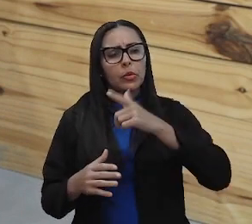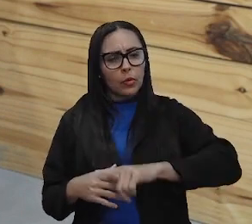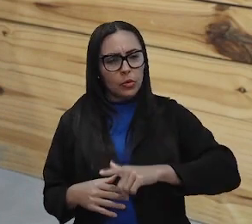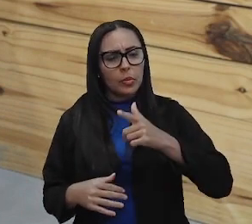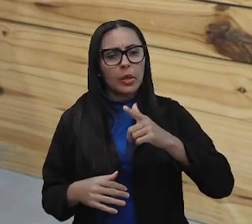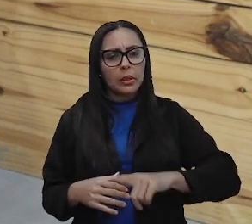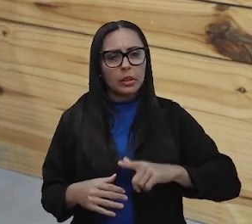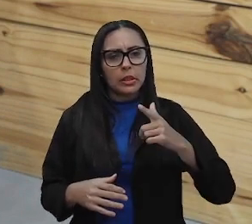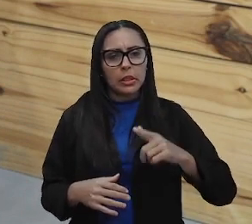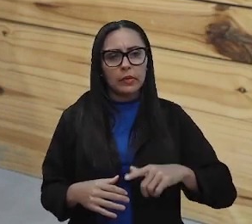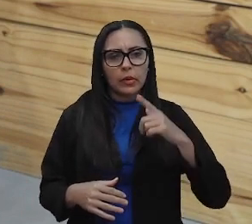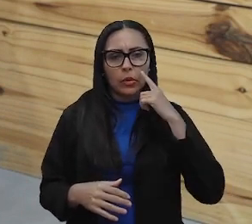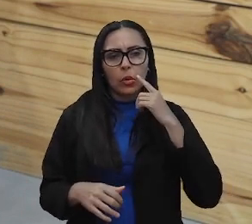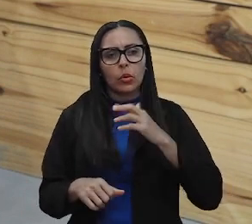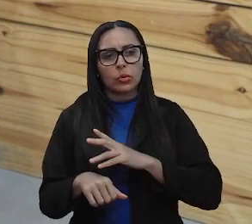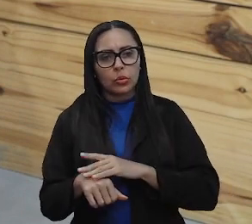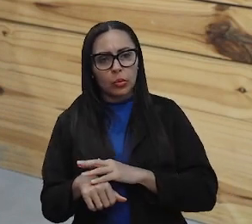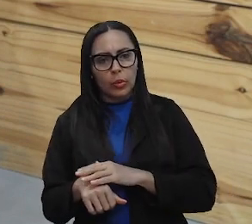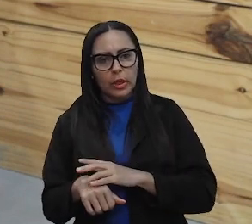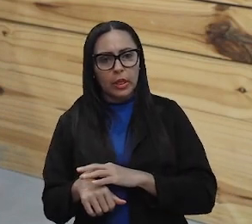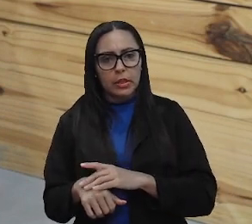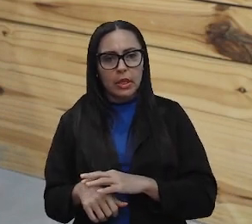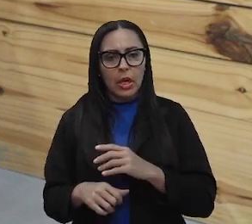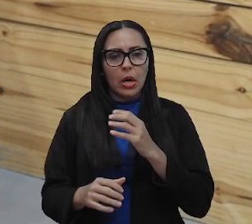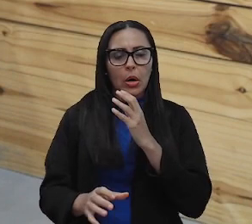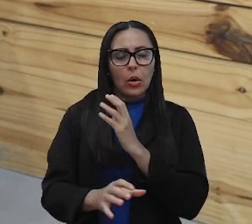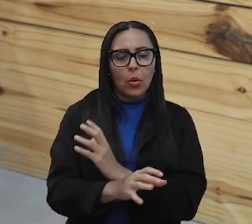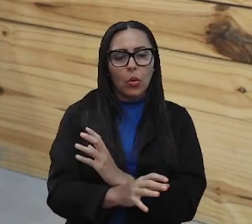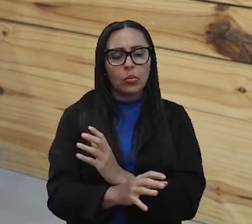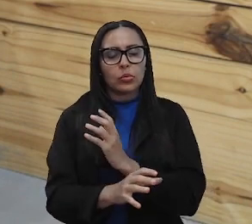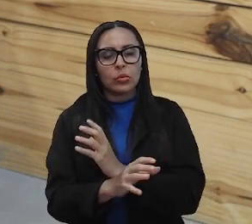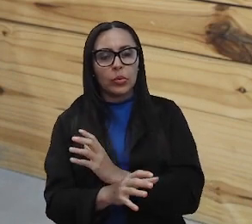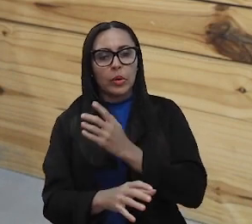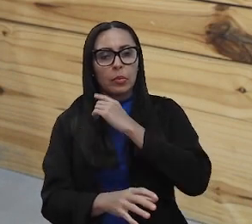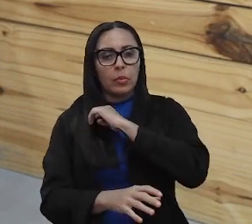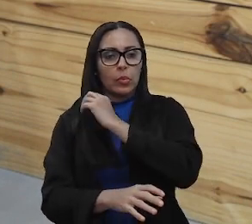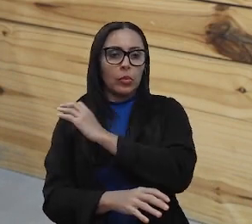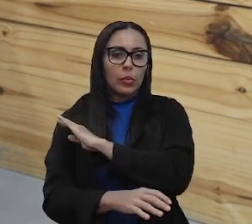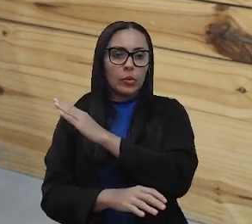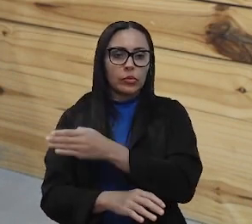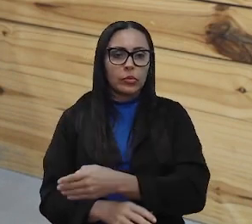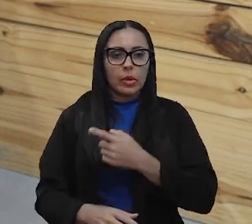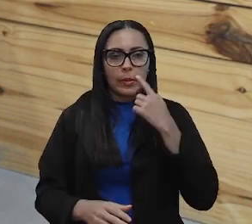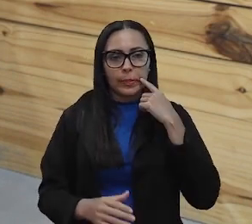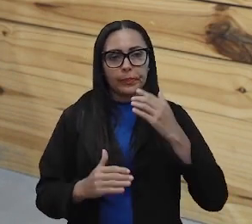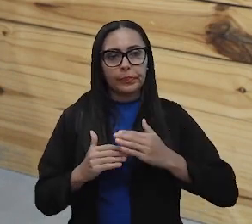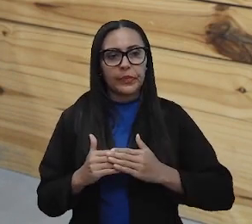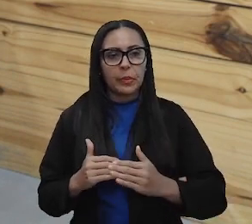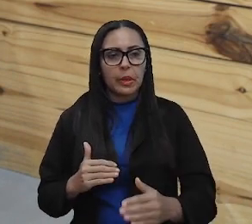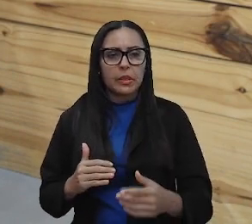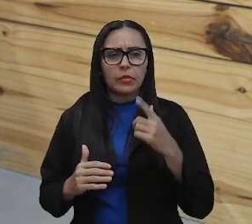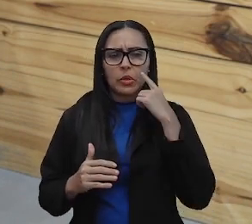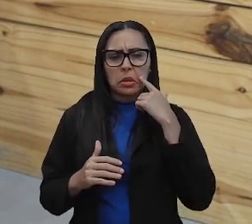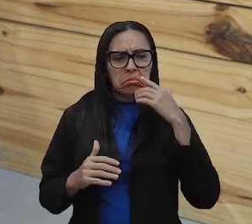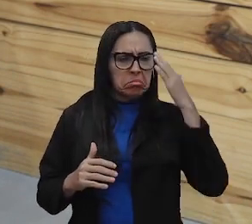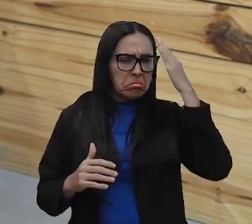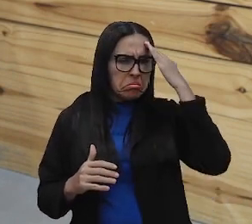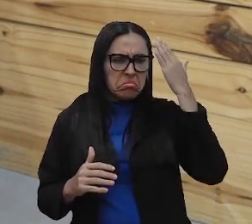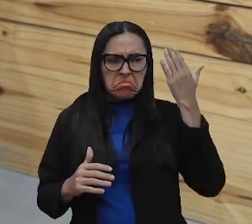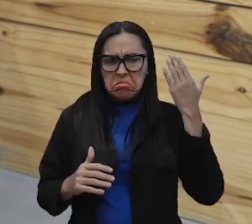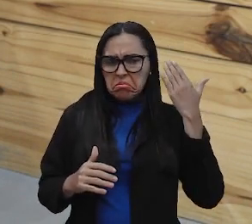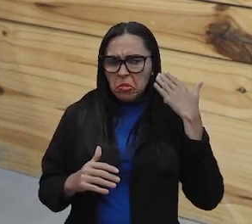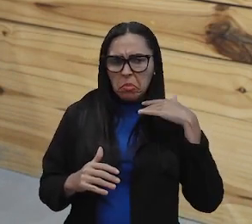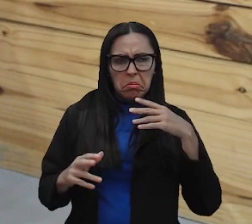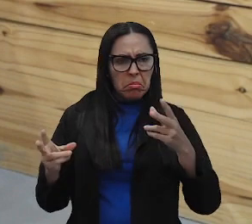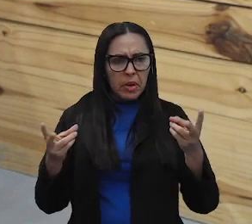ou DORF, doenças osteomusculares relacionadas ao trabalho. Começa de uma coisa que você nem imagina, é uma sensação